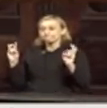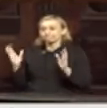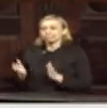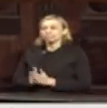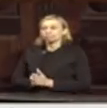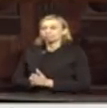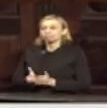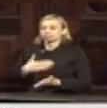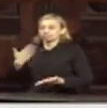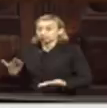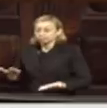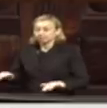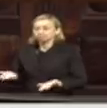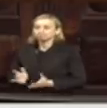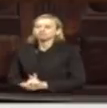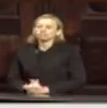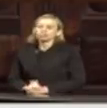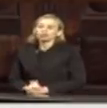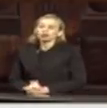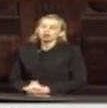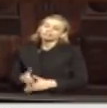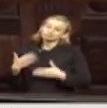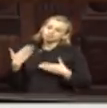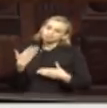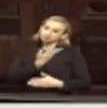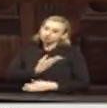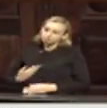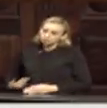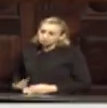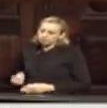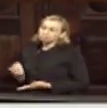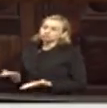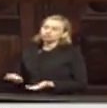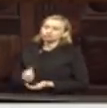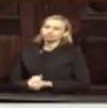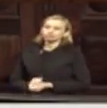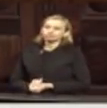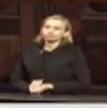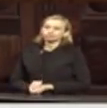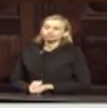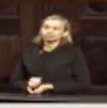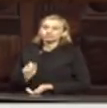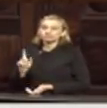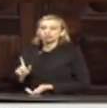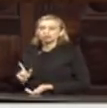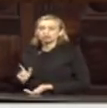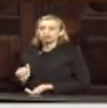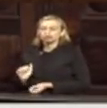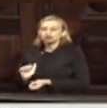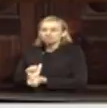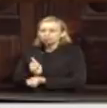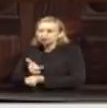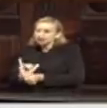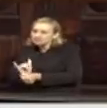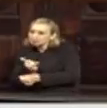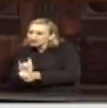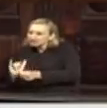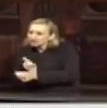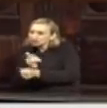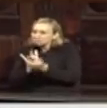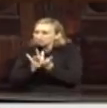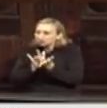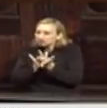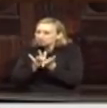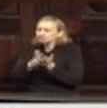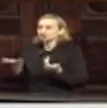surpreenda. Esse governo é muito habilidoso na farsa.